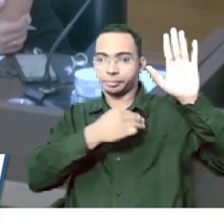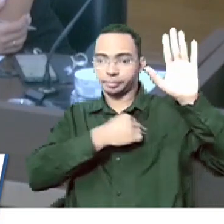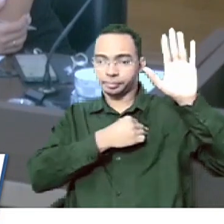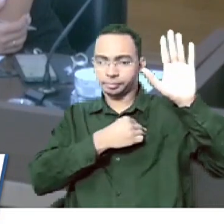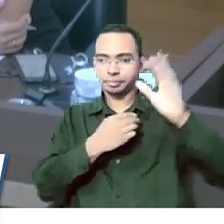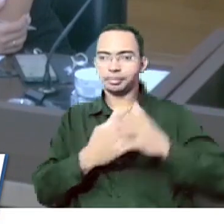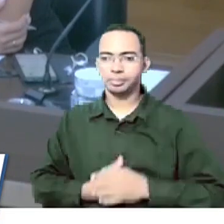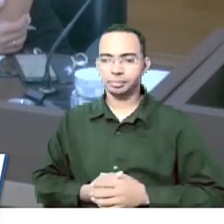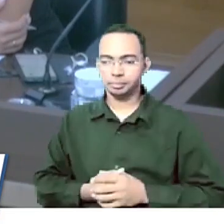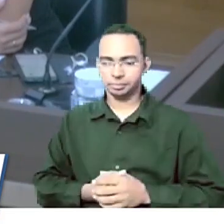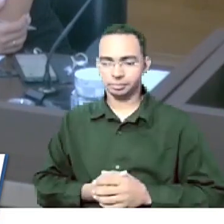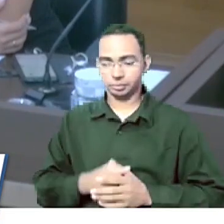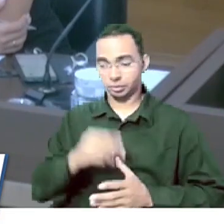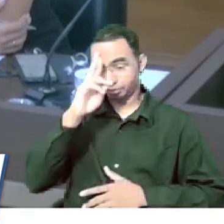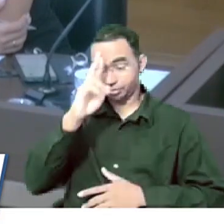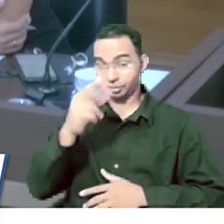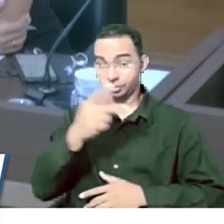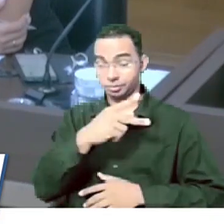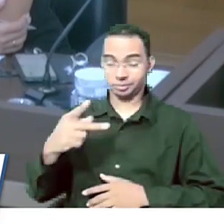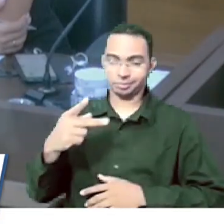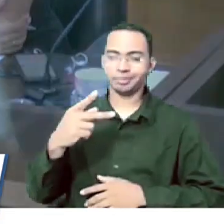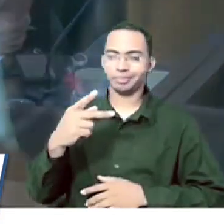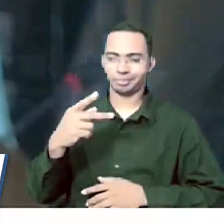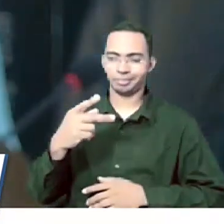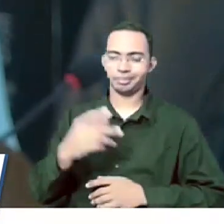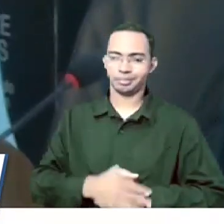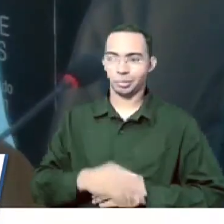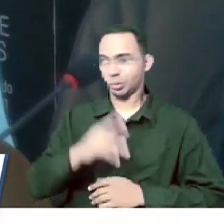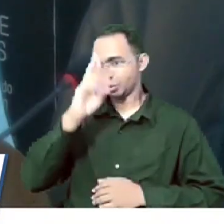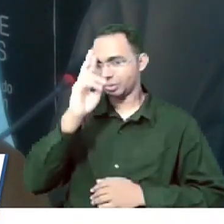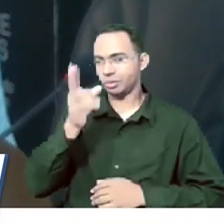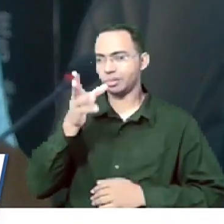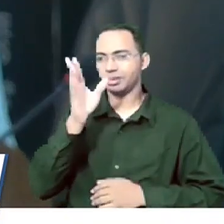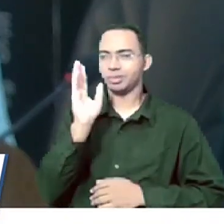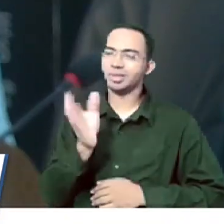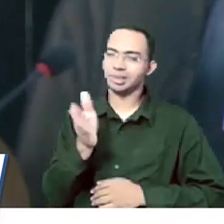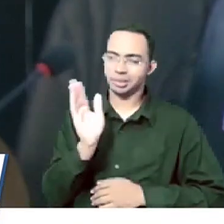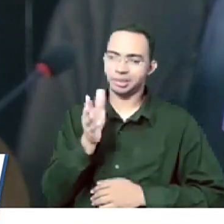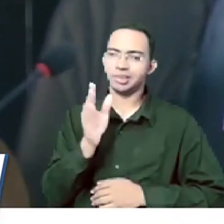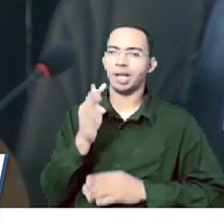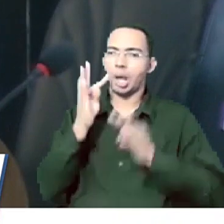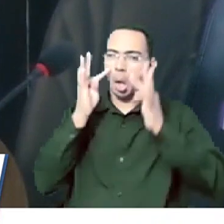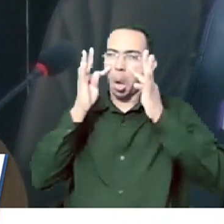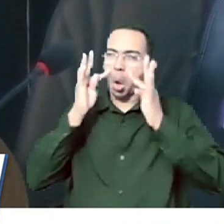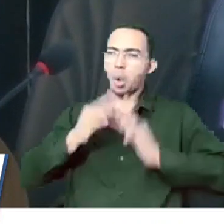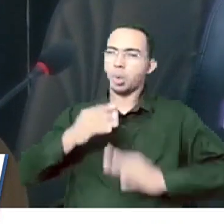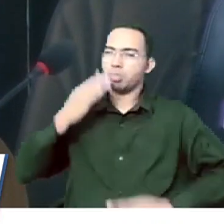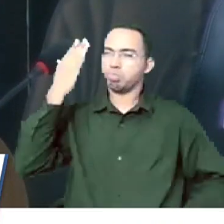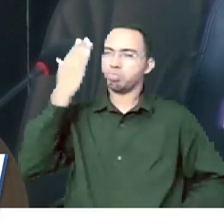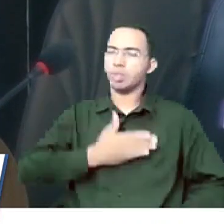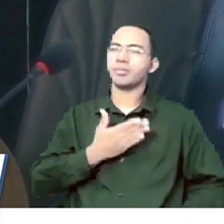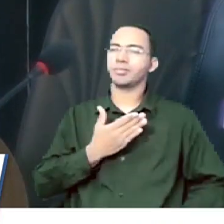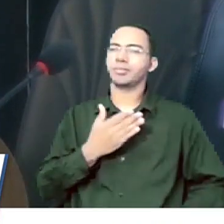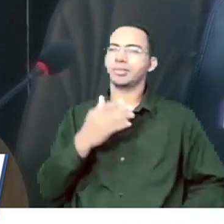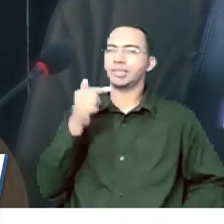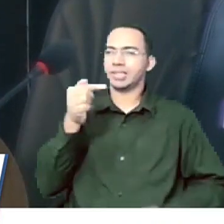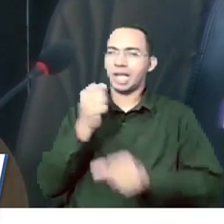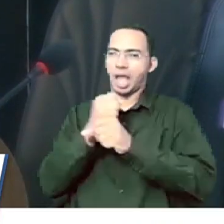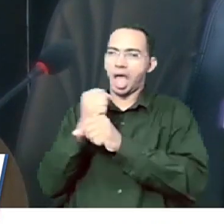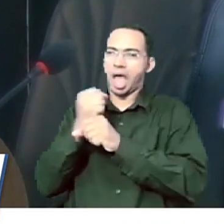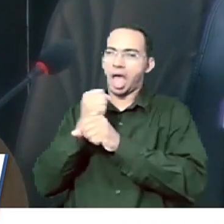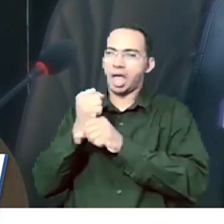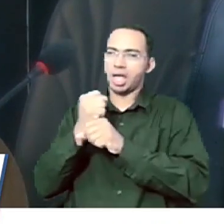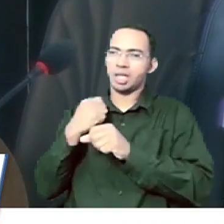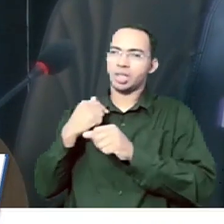Senhor presidente, Vossa Excelência já é testemunha que há 7 anos nós batemos na mesma